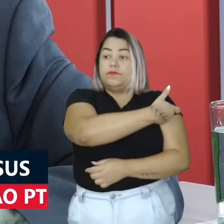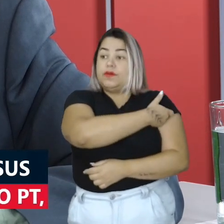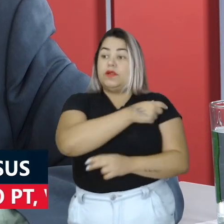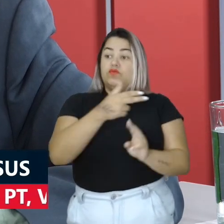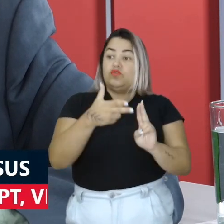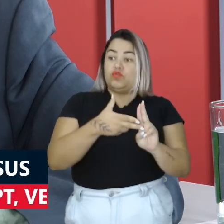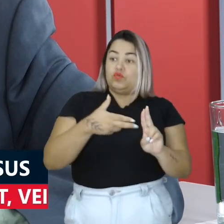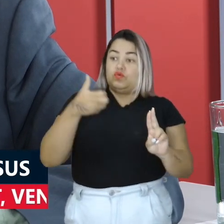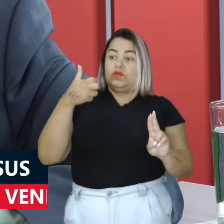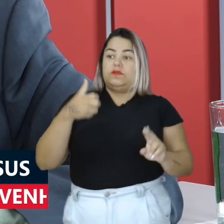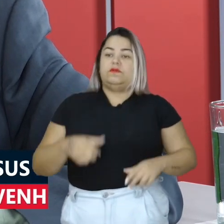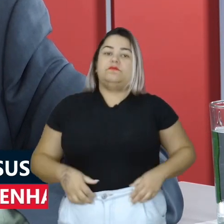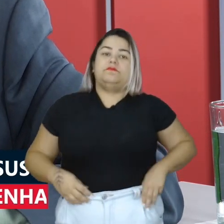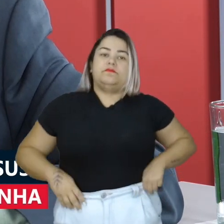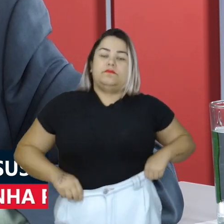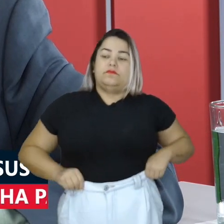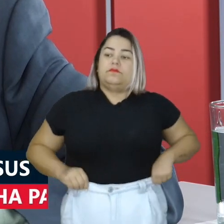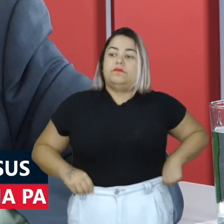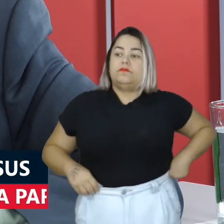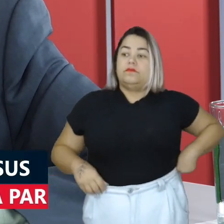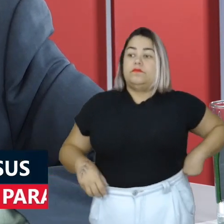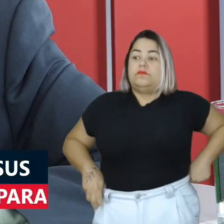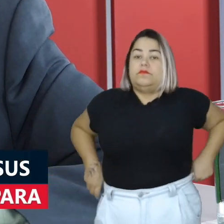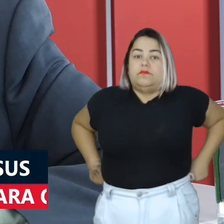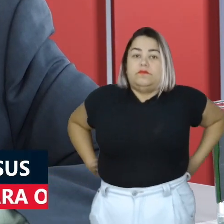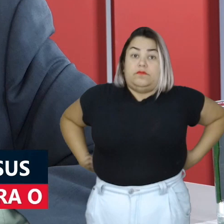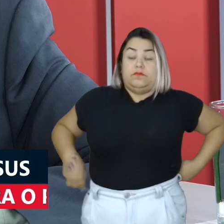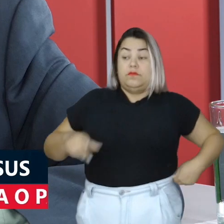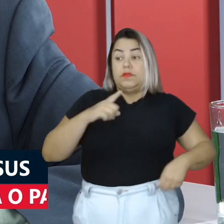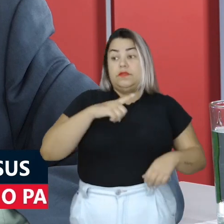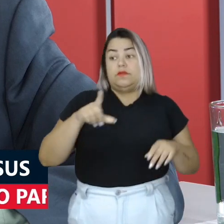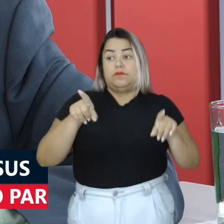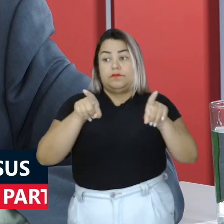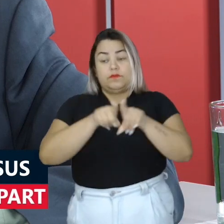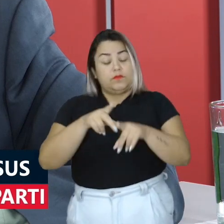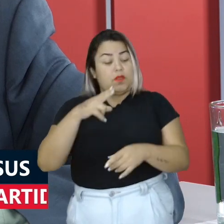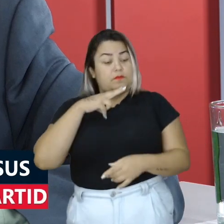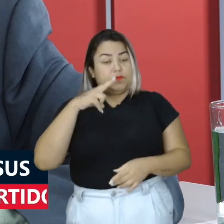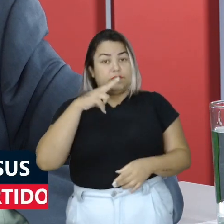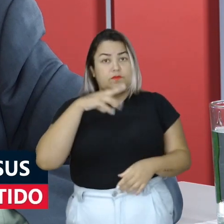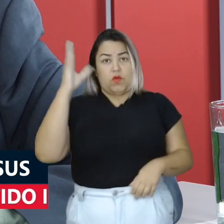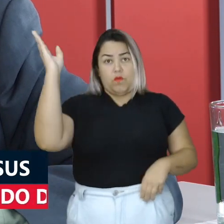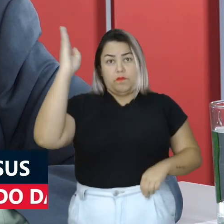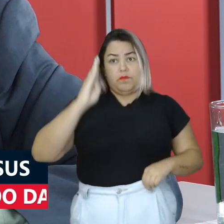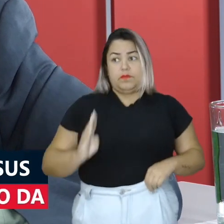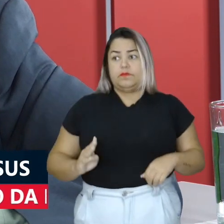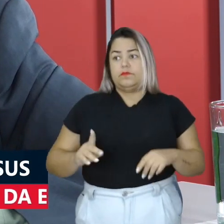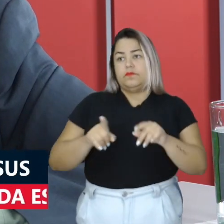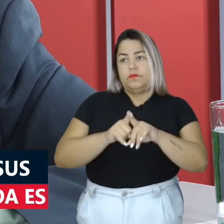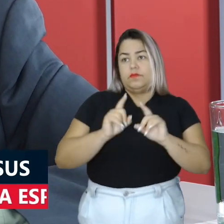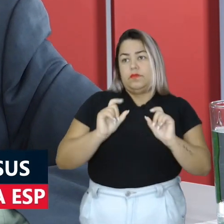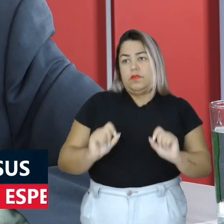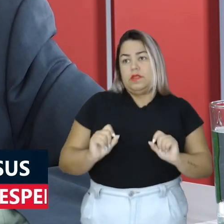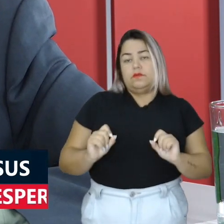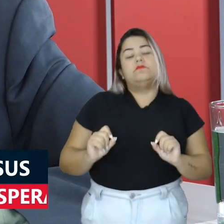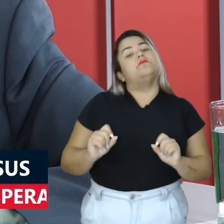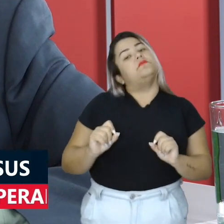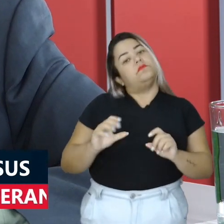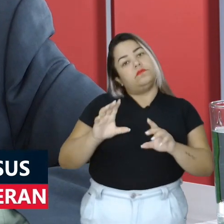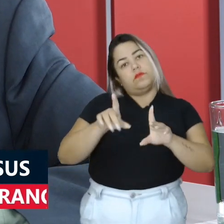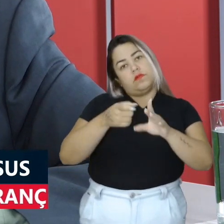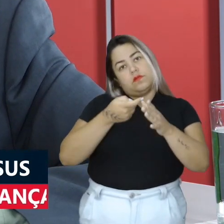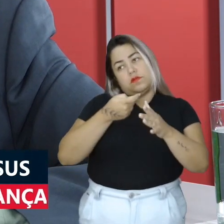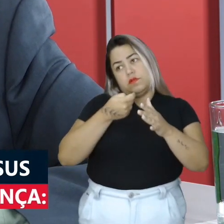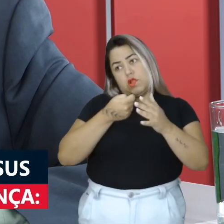Saúde. Mas aí também temos parceiros privados, e que o Brasil o maior déficit da balança comercial do